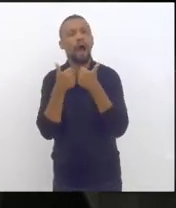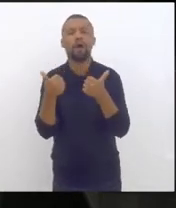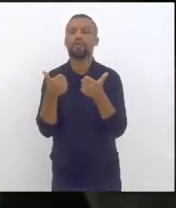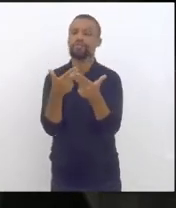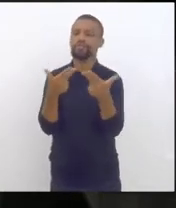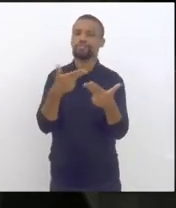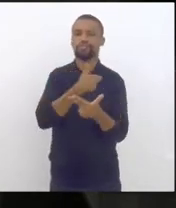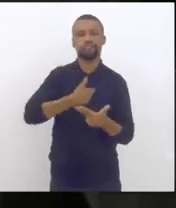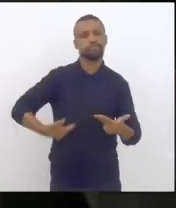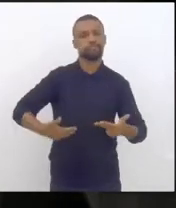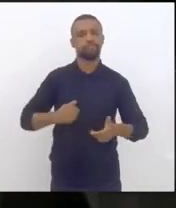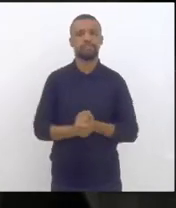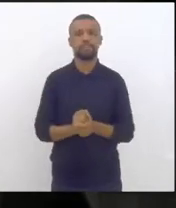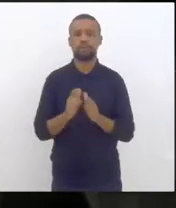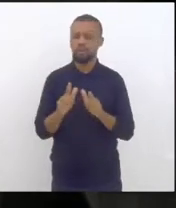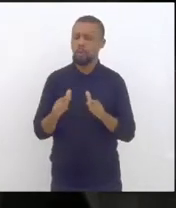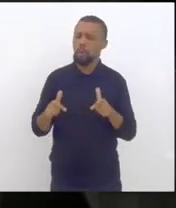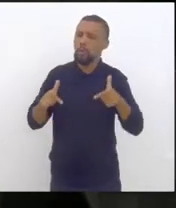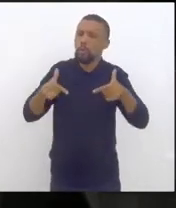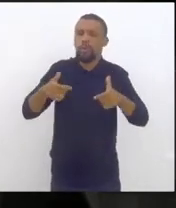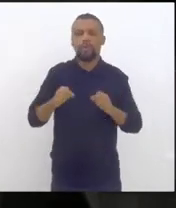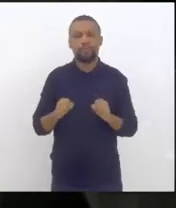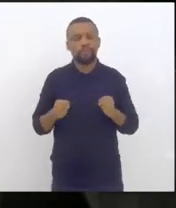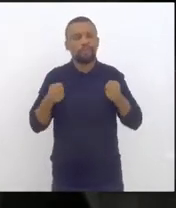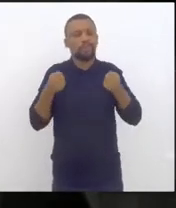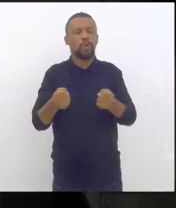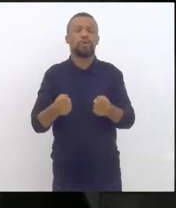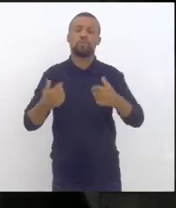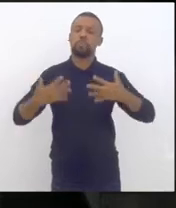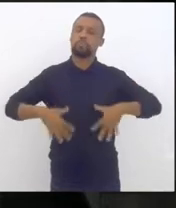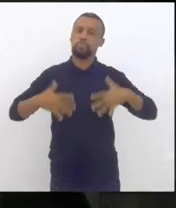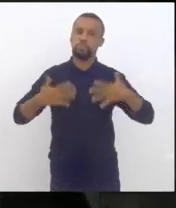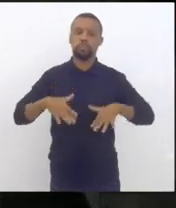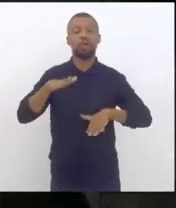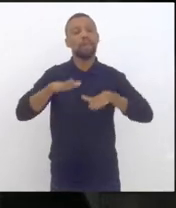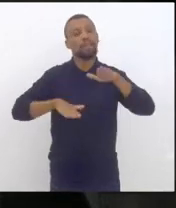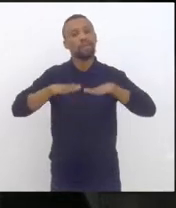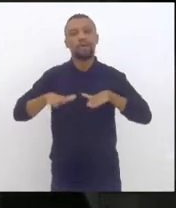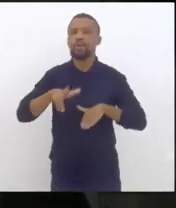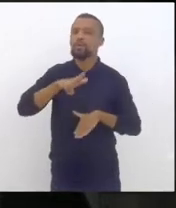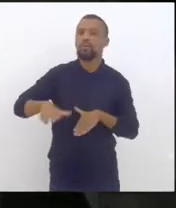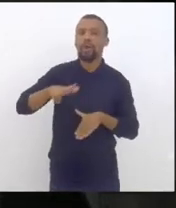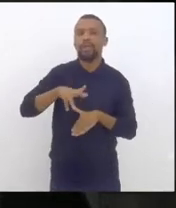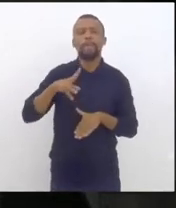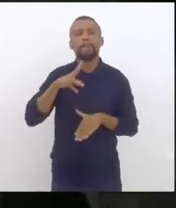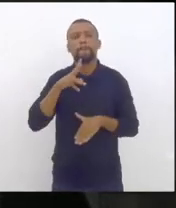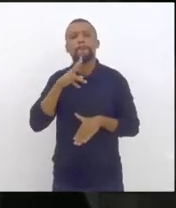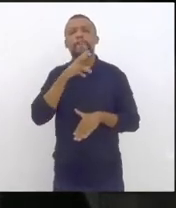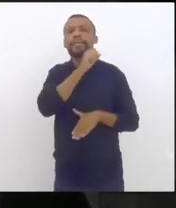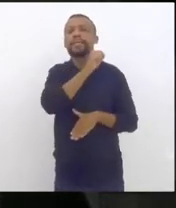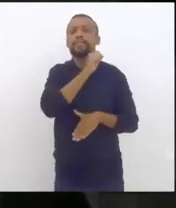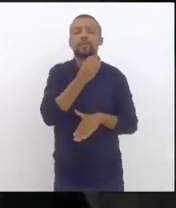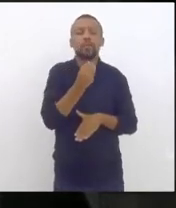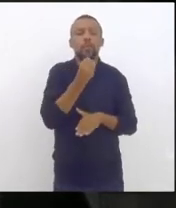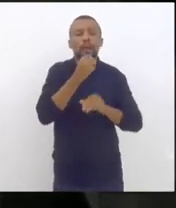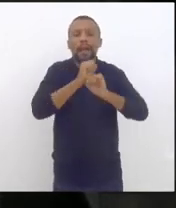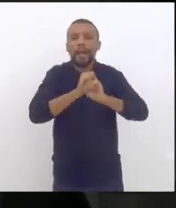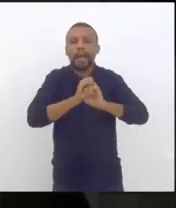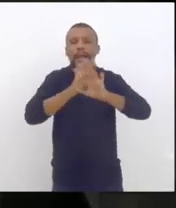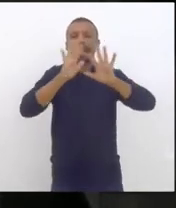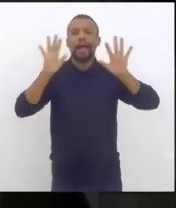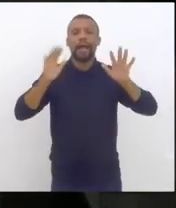e eu tenho feito um esforço e talvez não seja percebido com tanta evidência mais